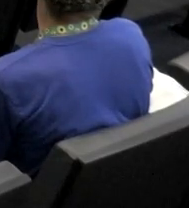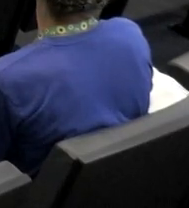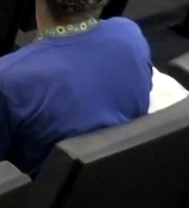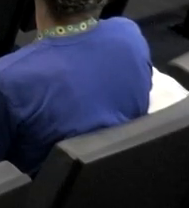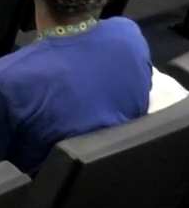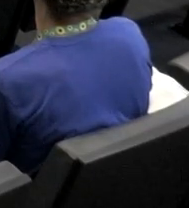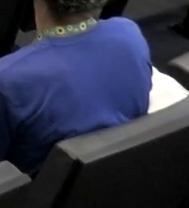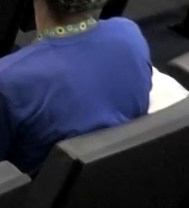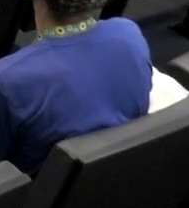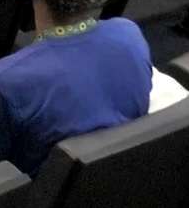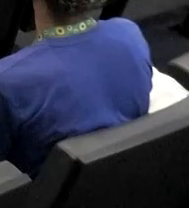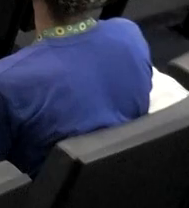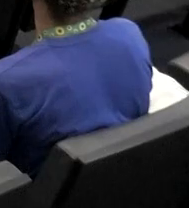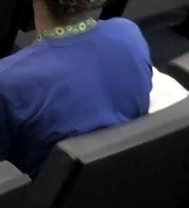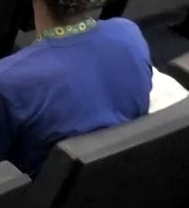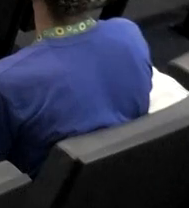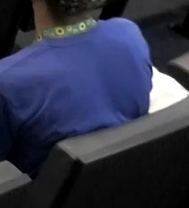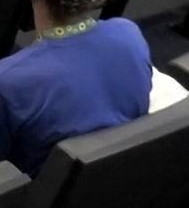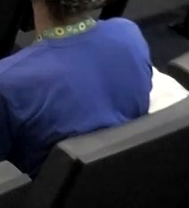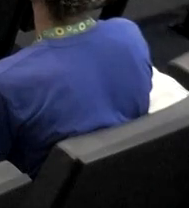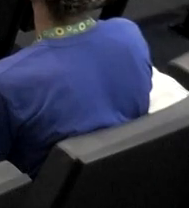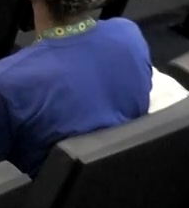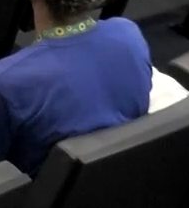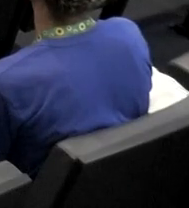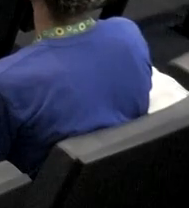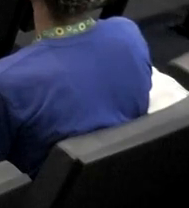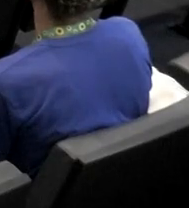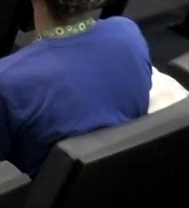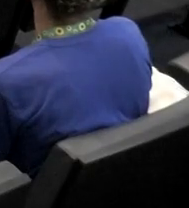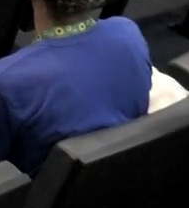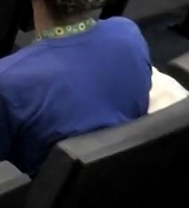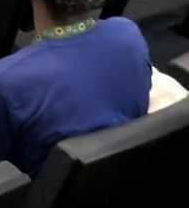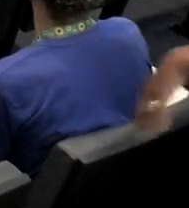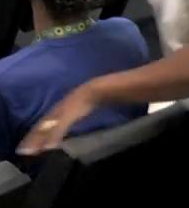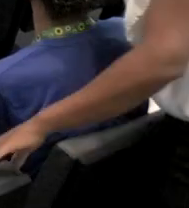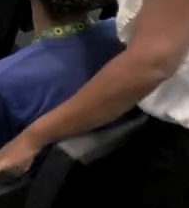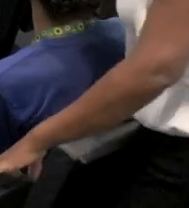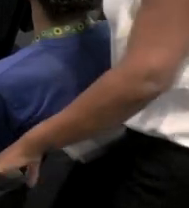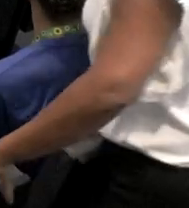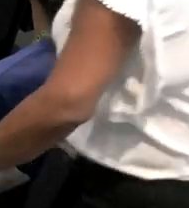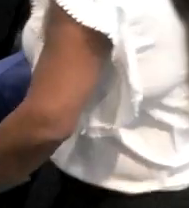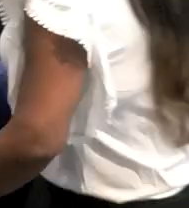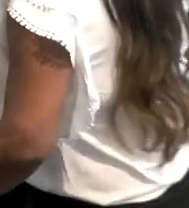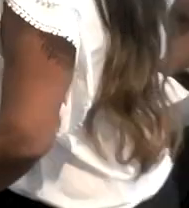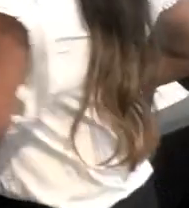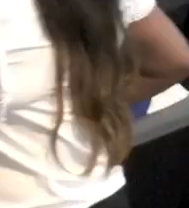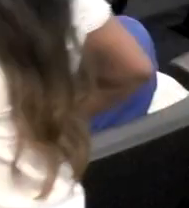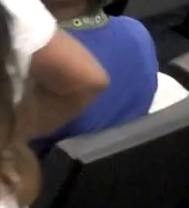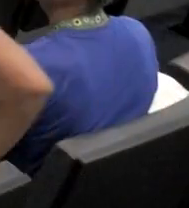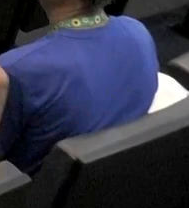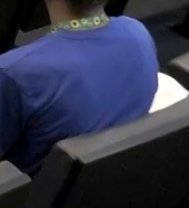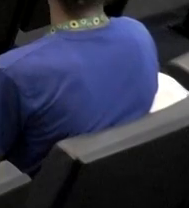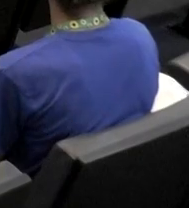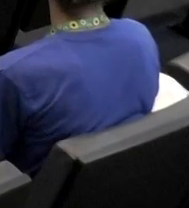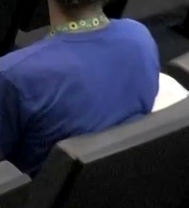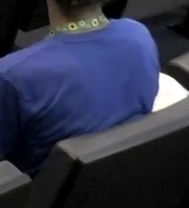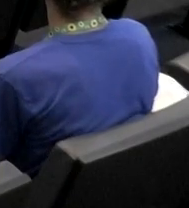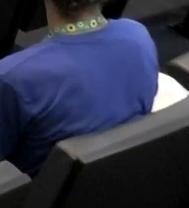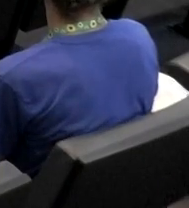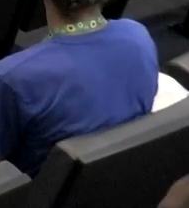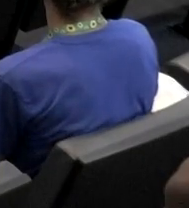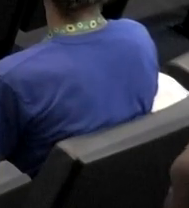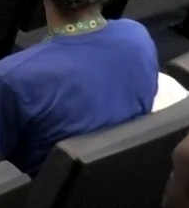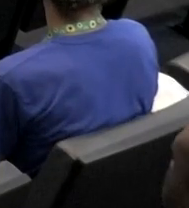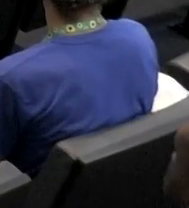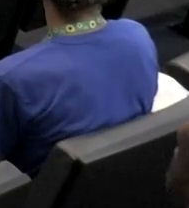falar por favor mais mais as duas então né rapidinho Ok então você também boa tarde então tá olha